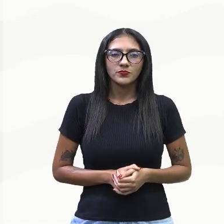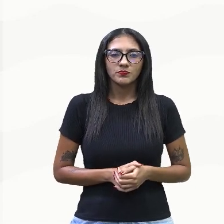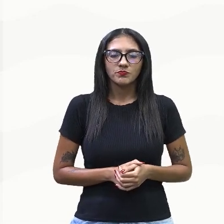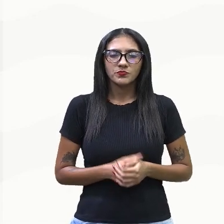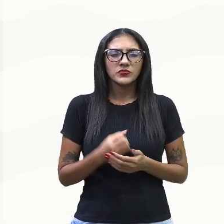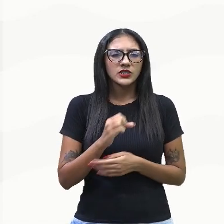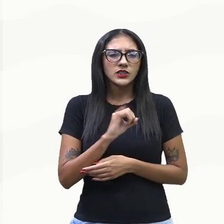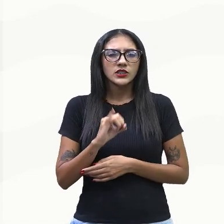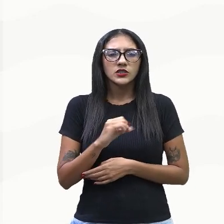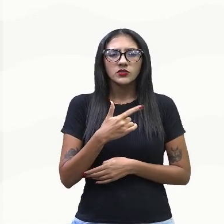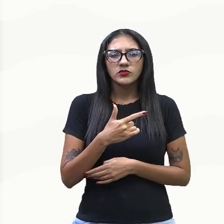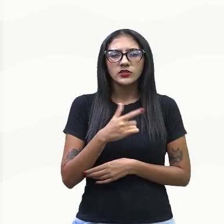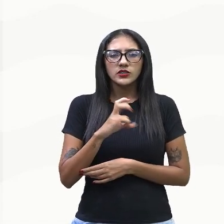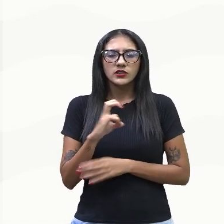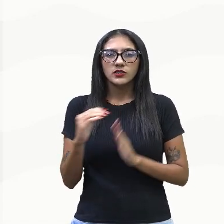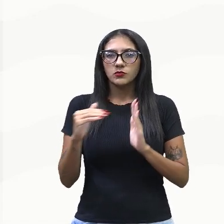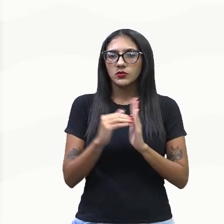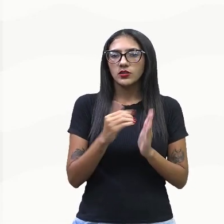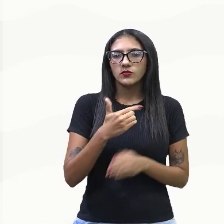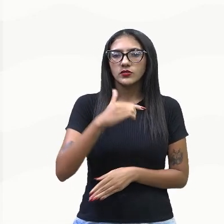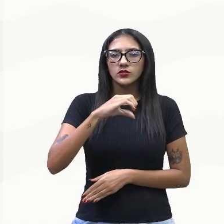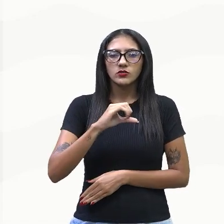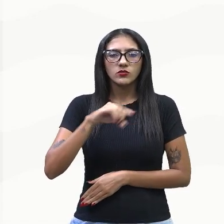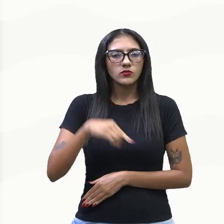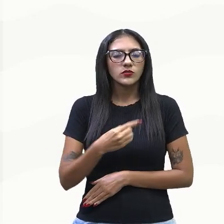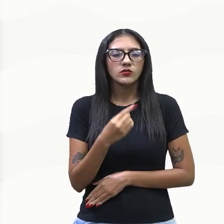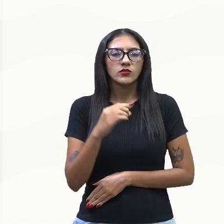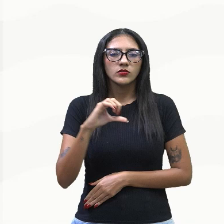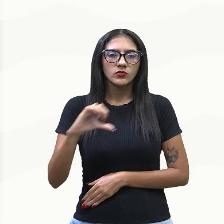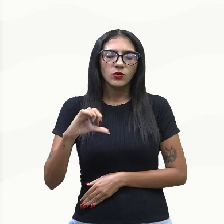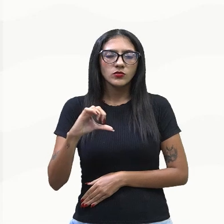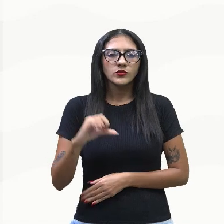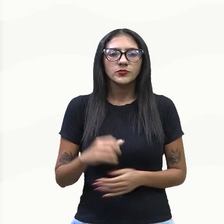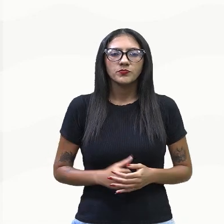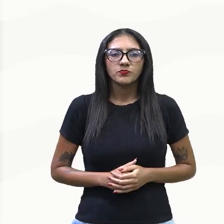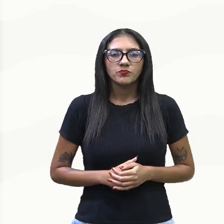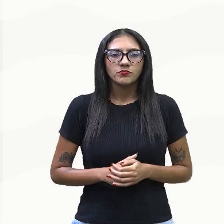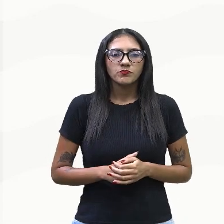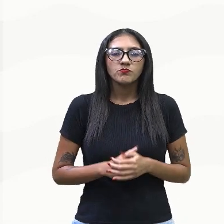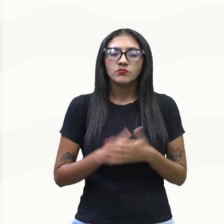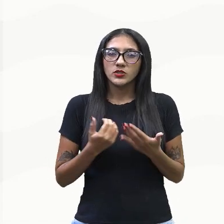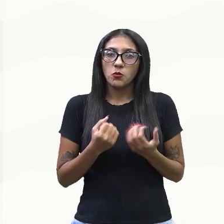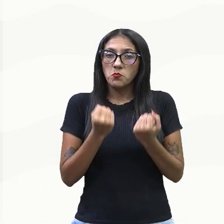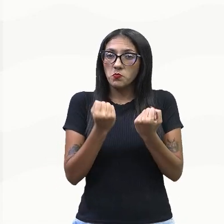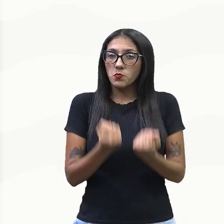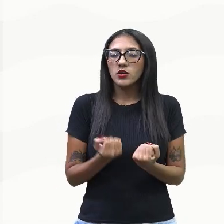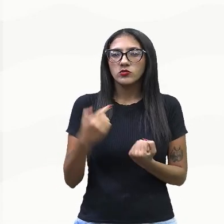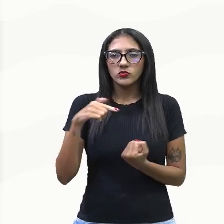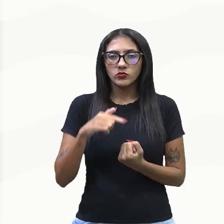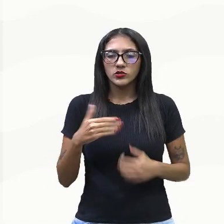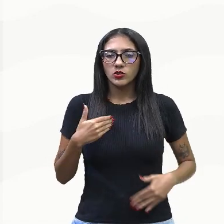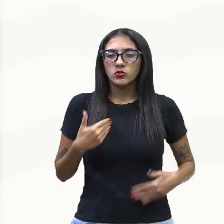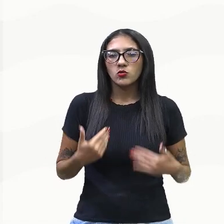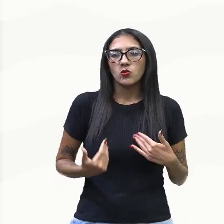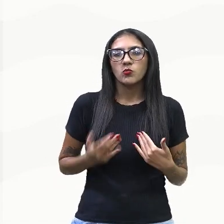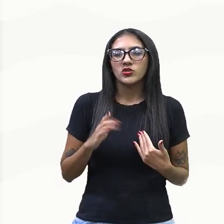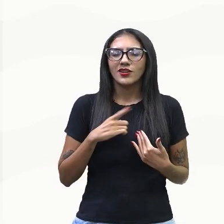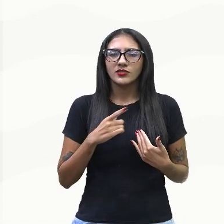se for de 25 até 29,9, professor, aí indica que o seu peso, que você já está